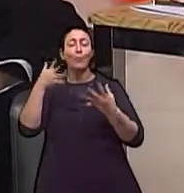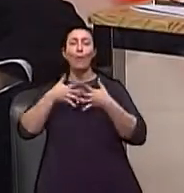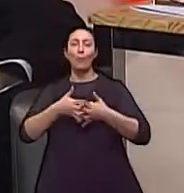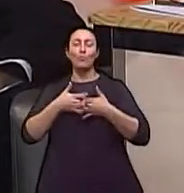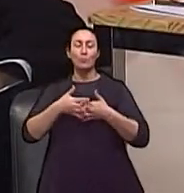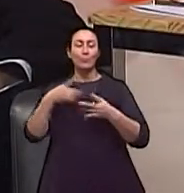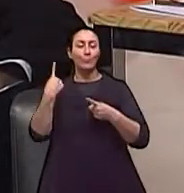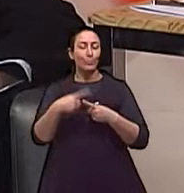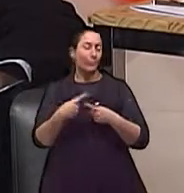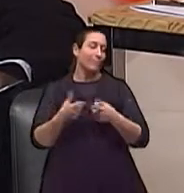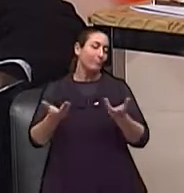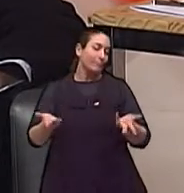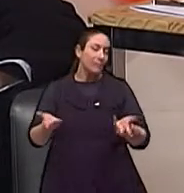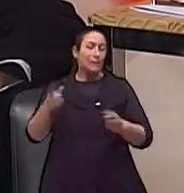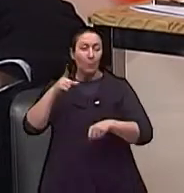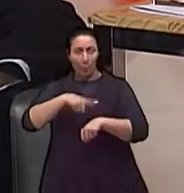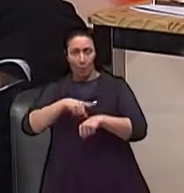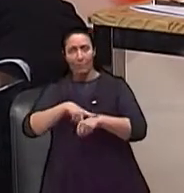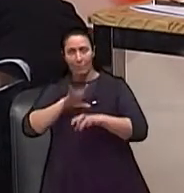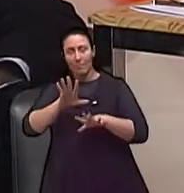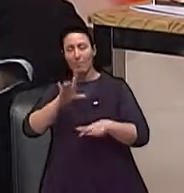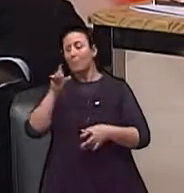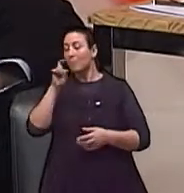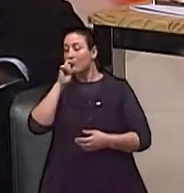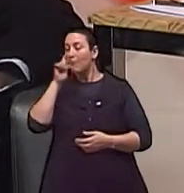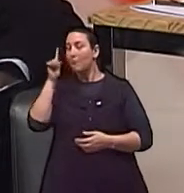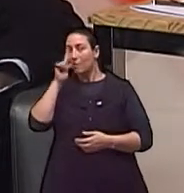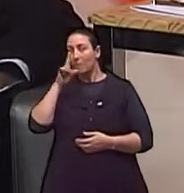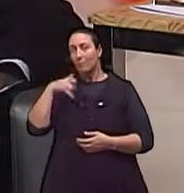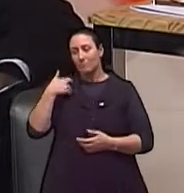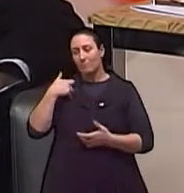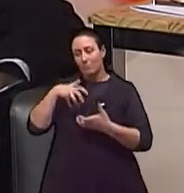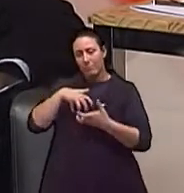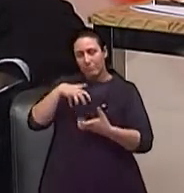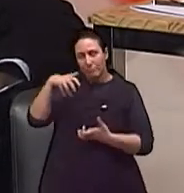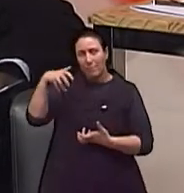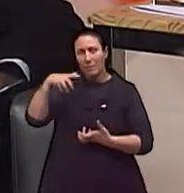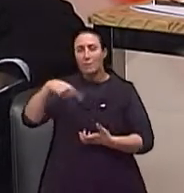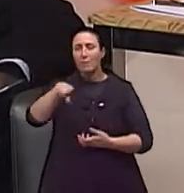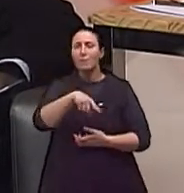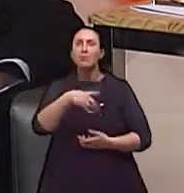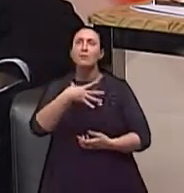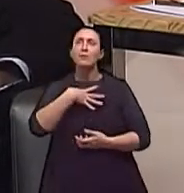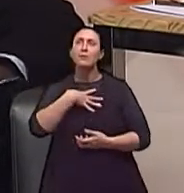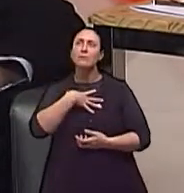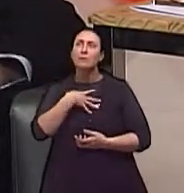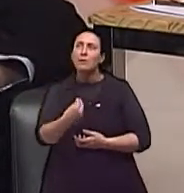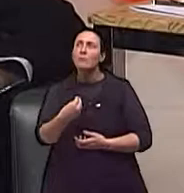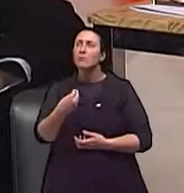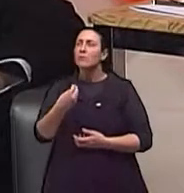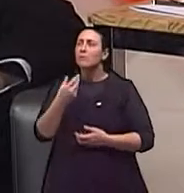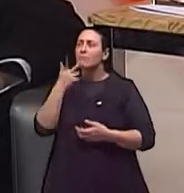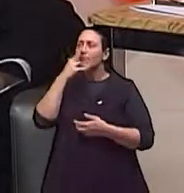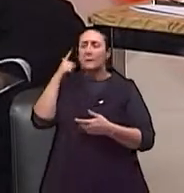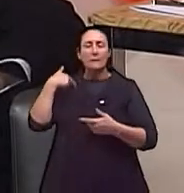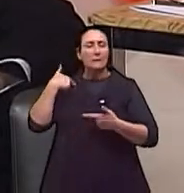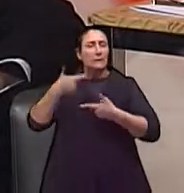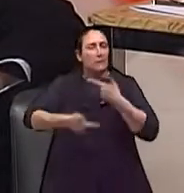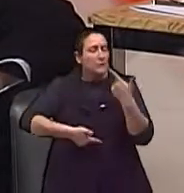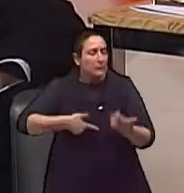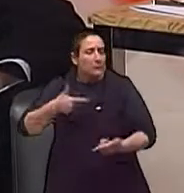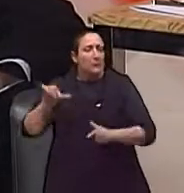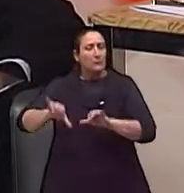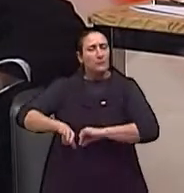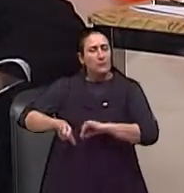porque realmente chega o momento que os pais começam a dar trabalho e começam né